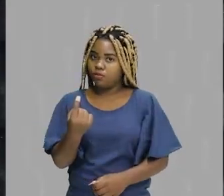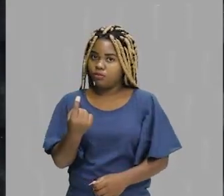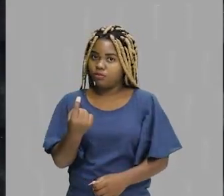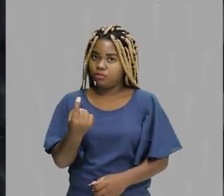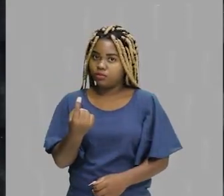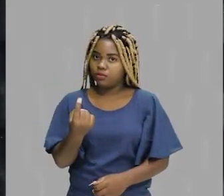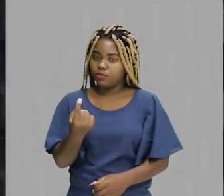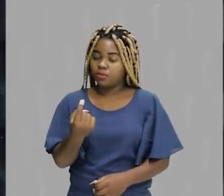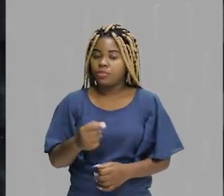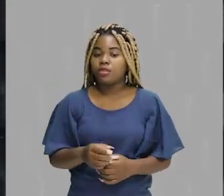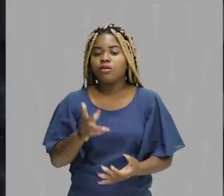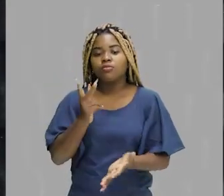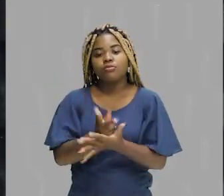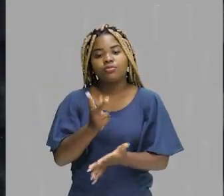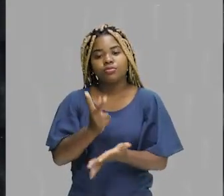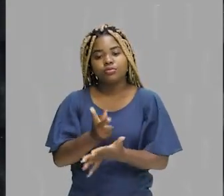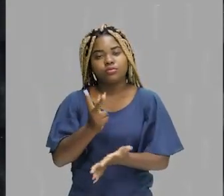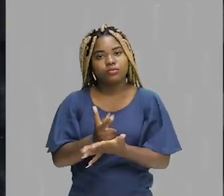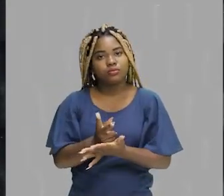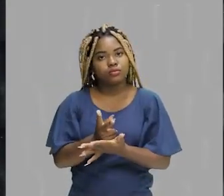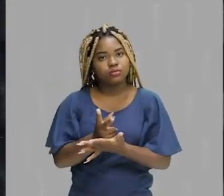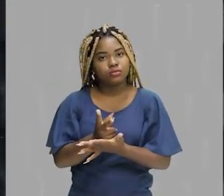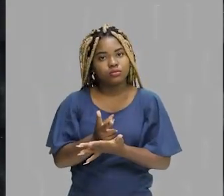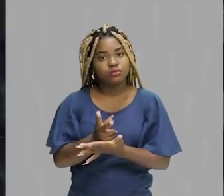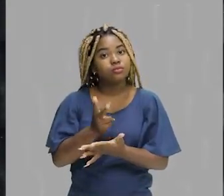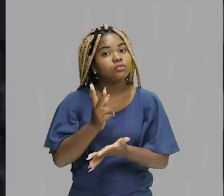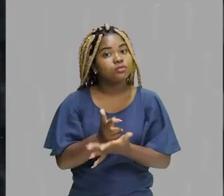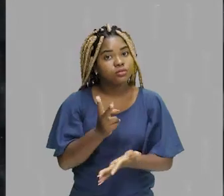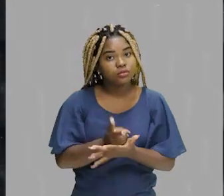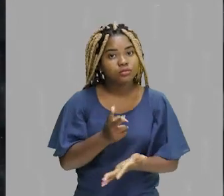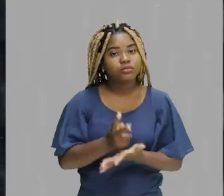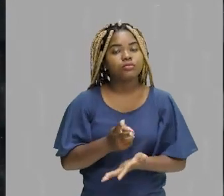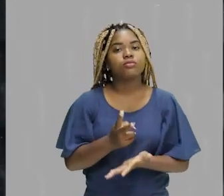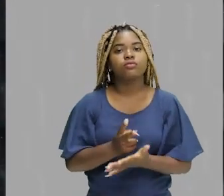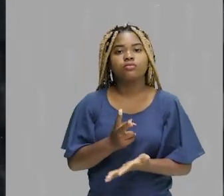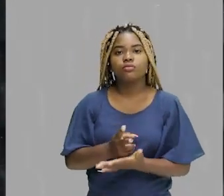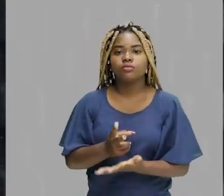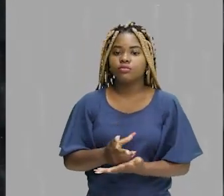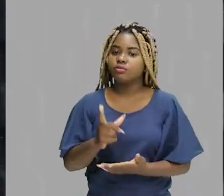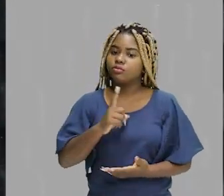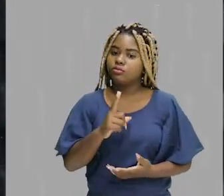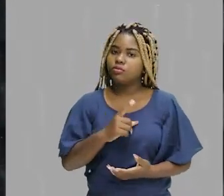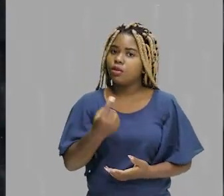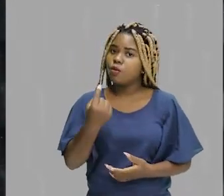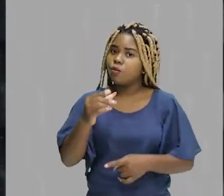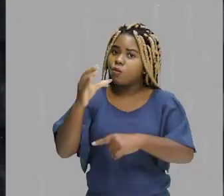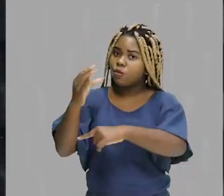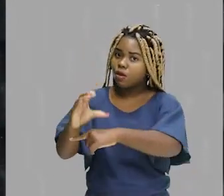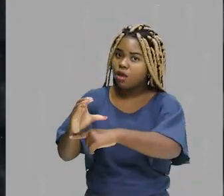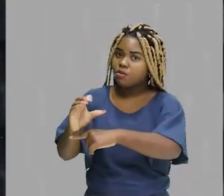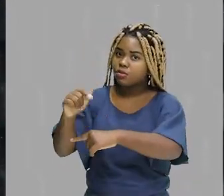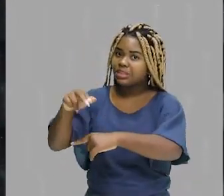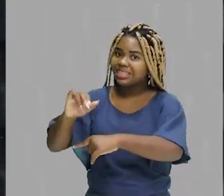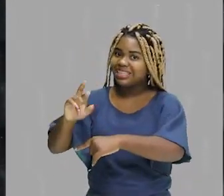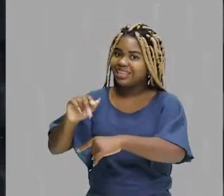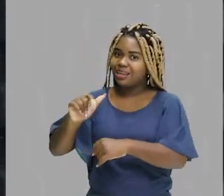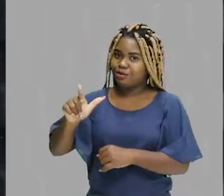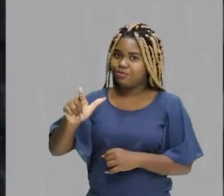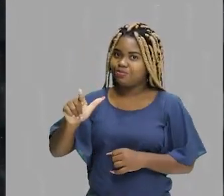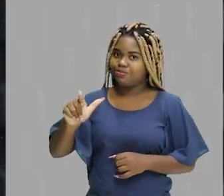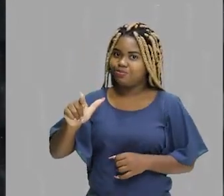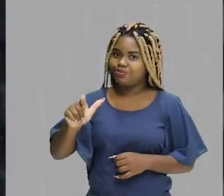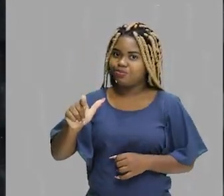Turma, toda vez, preste atenção, turma, toda vez que tivermos apenas um carbono quiral, olha